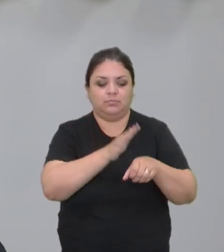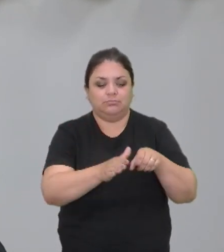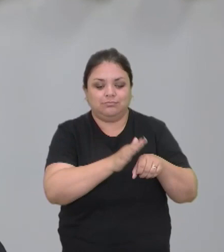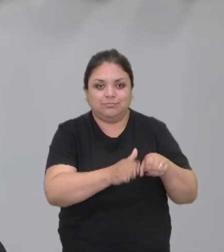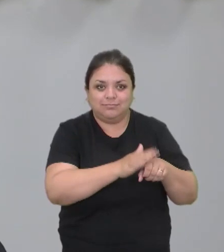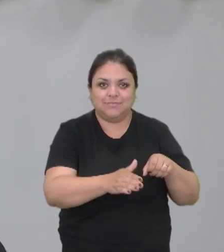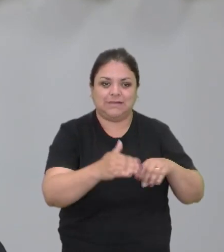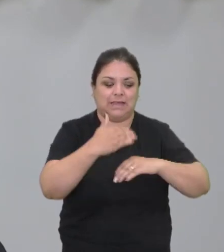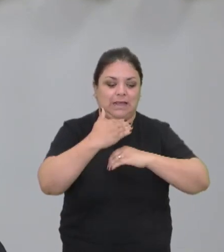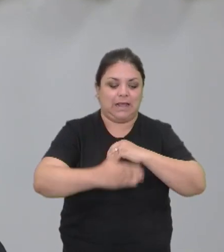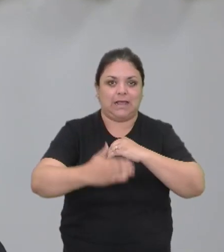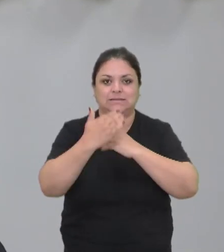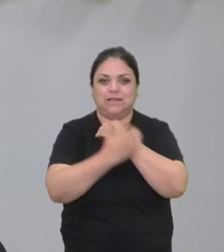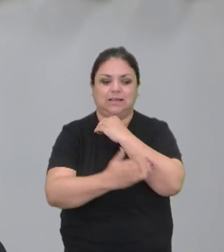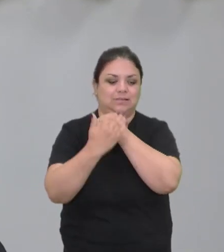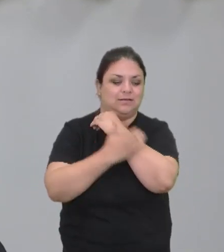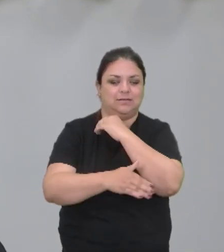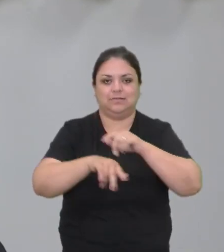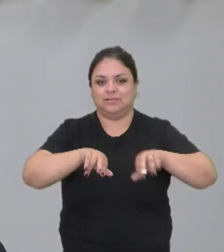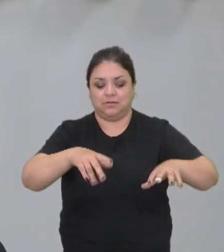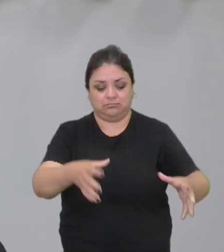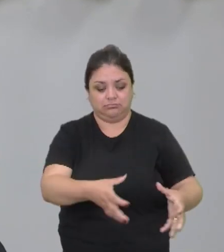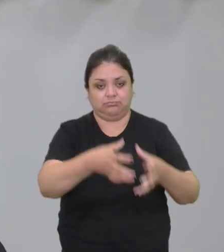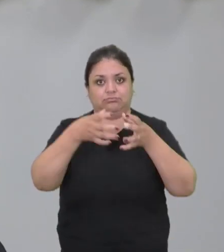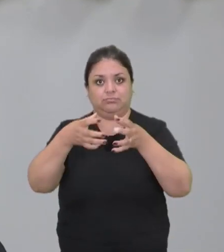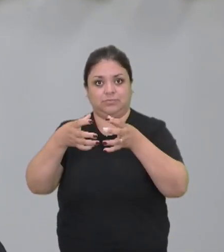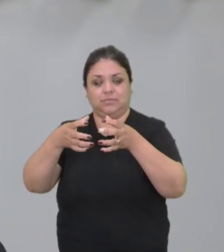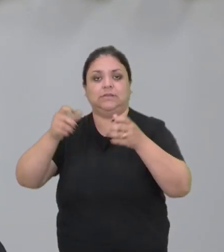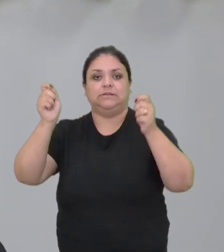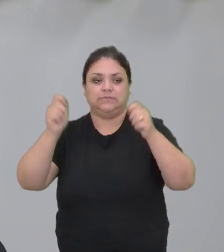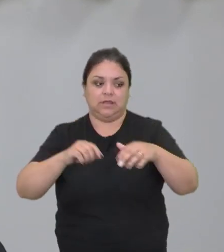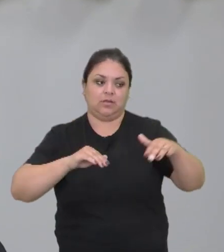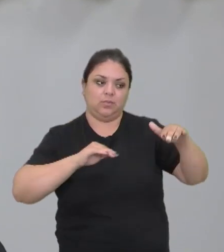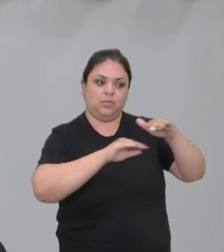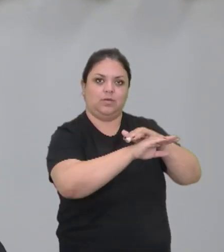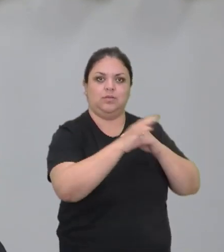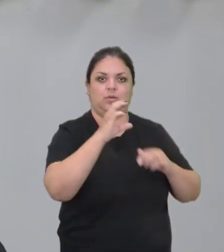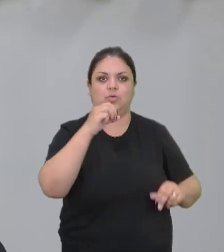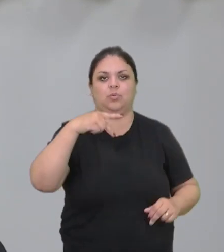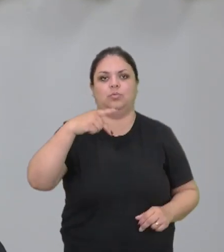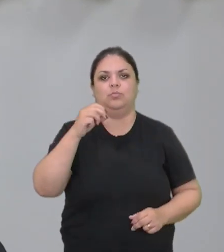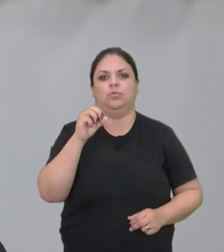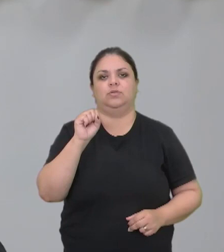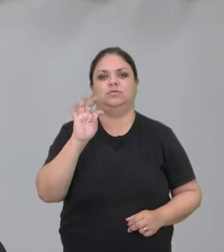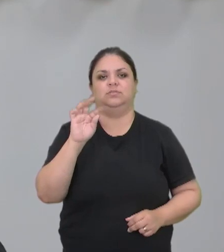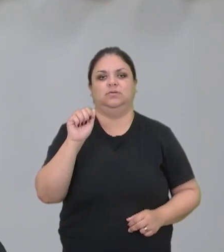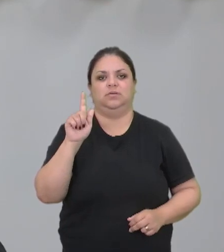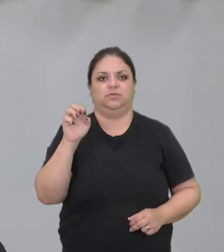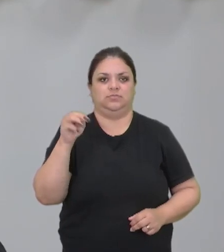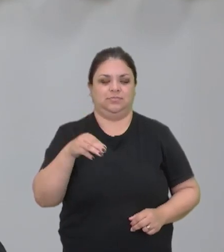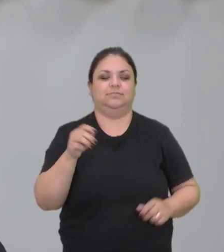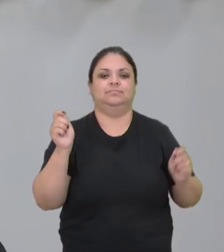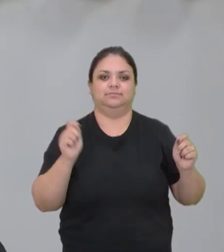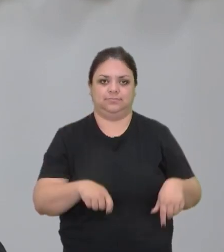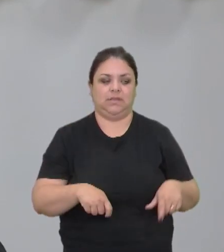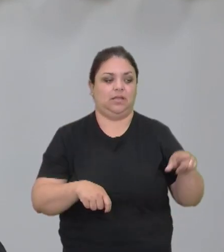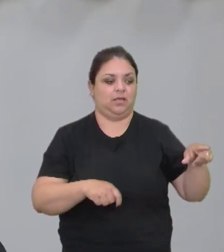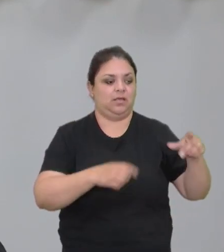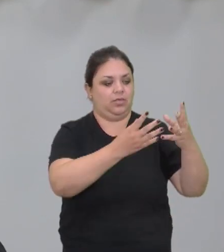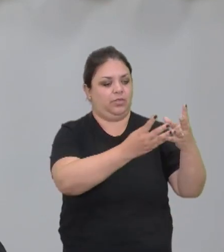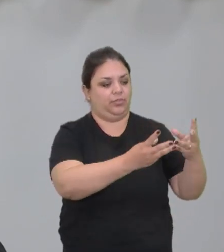de comida a gente poderia reutilizar para formar e para fazer adubo orgânico. Então, por isso,